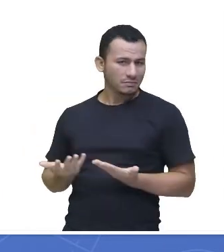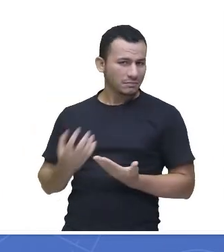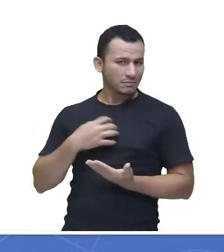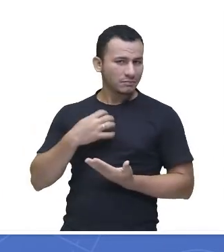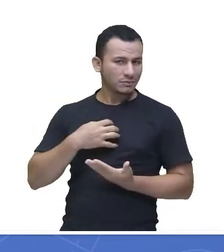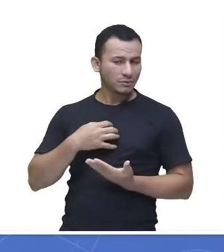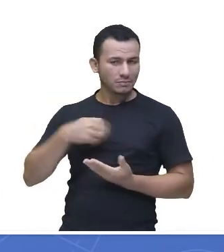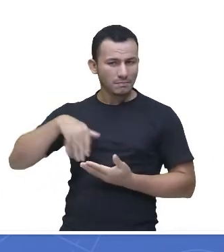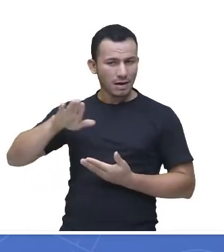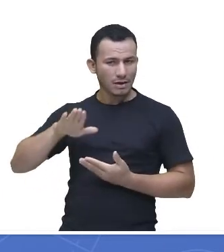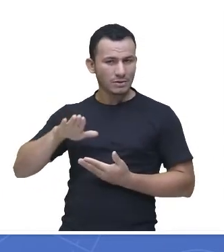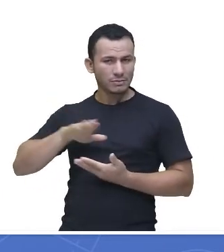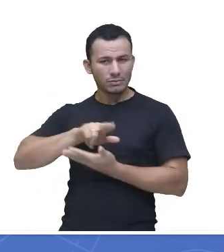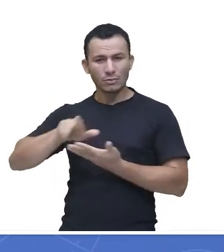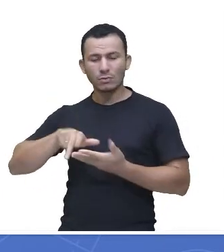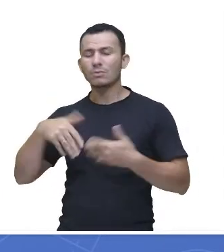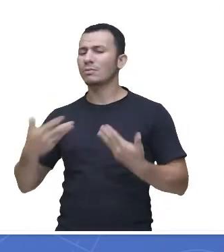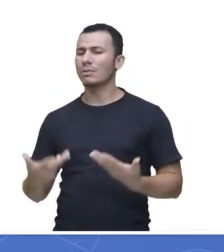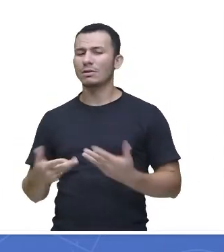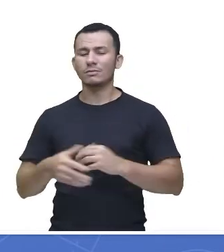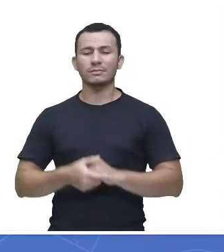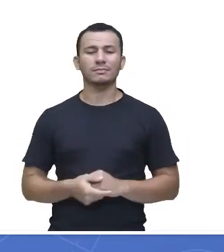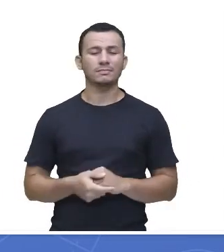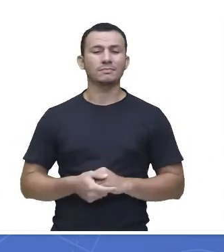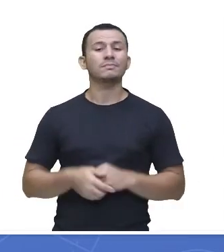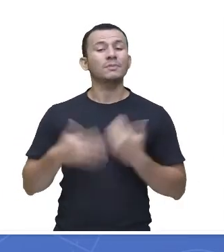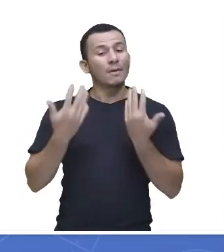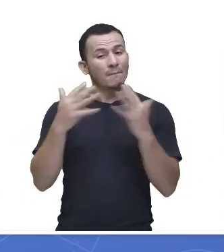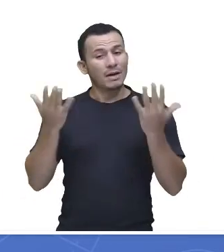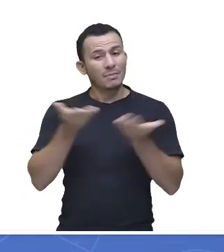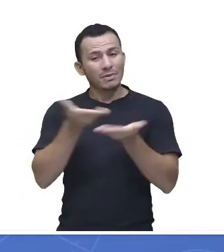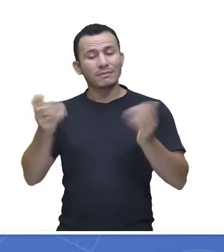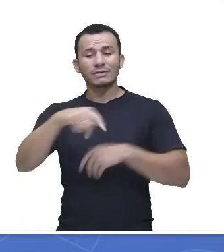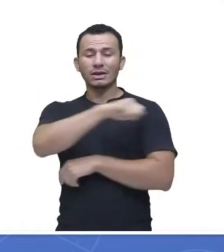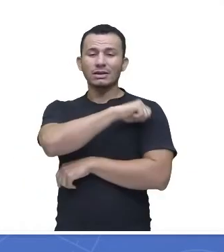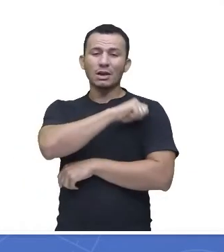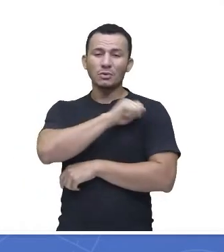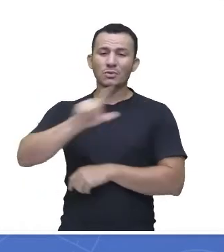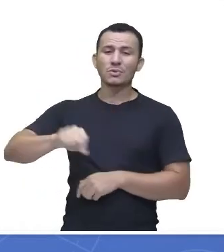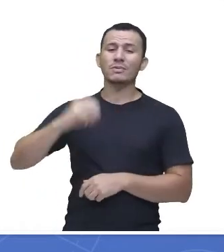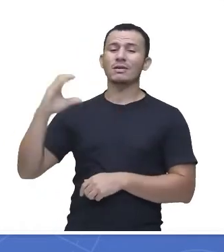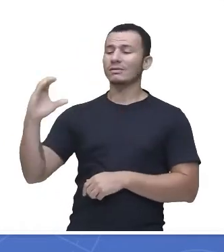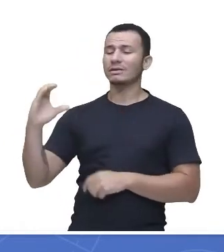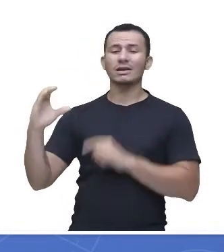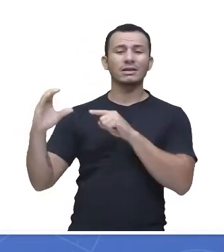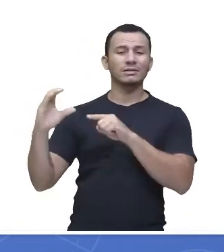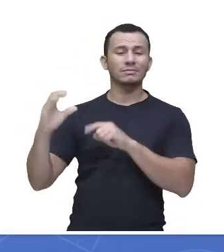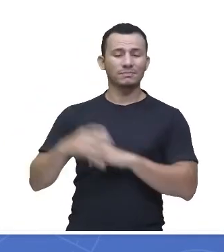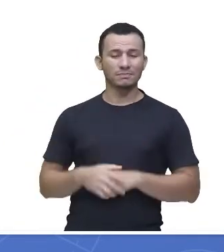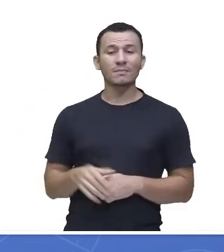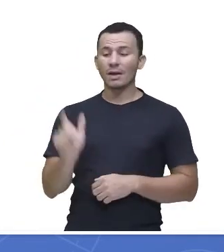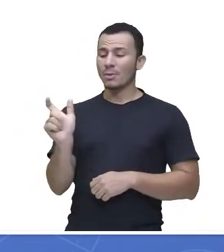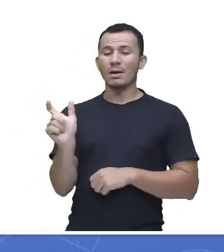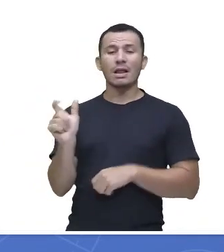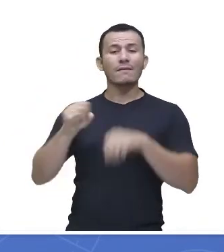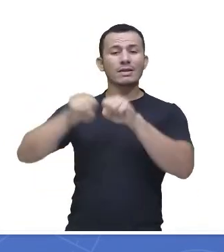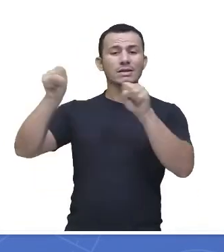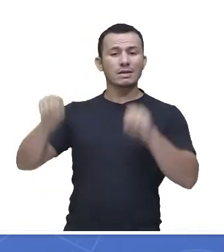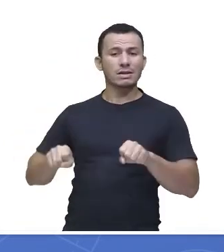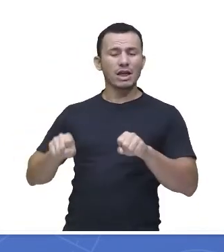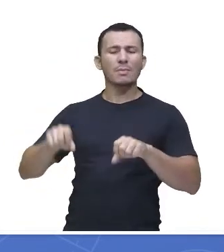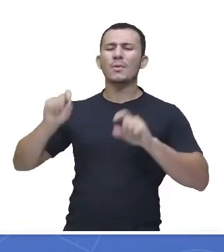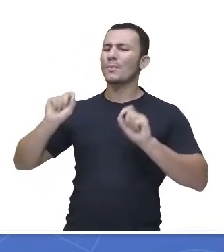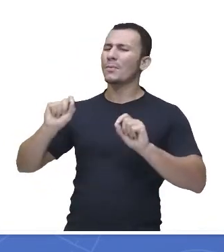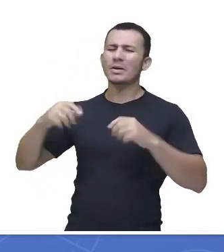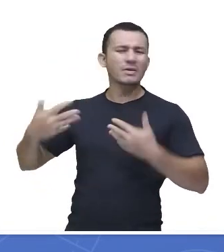né? Então, vou parabenizar os meus queridos que responderam a letra C. A palavra sistema se